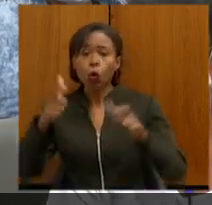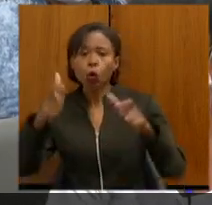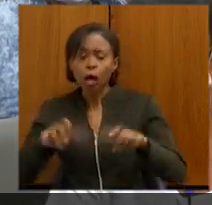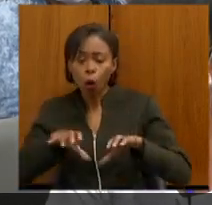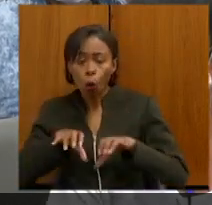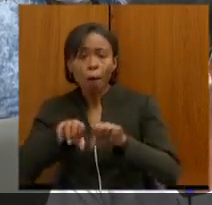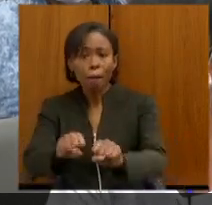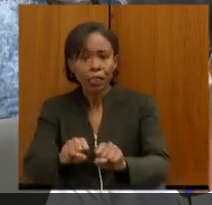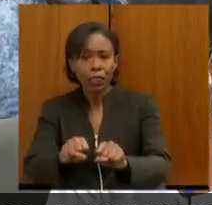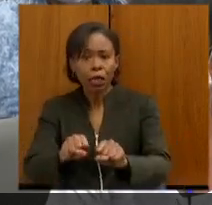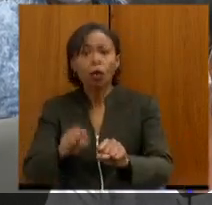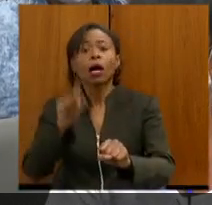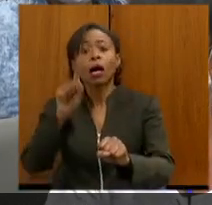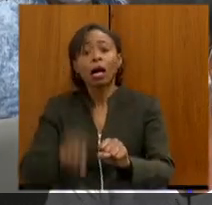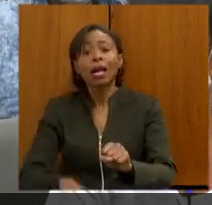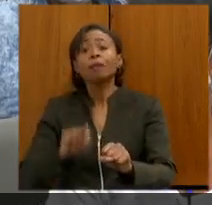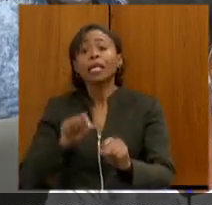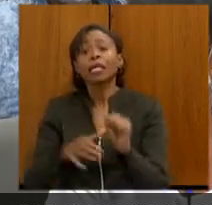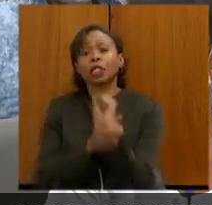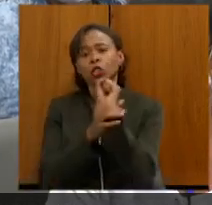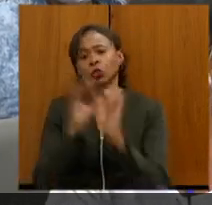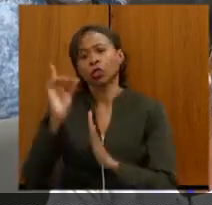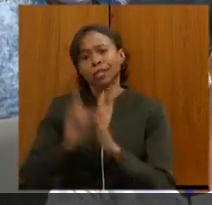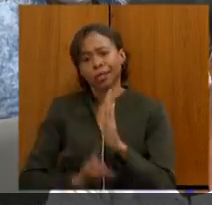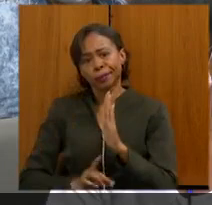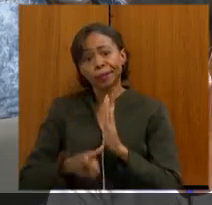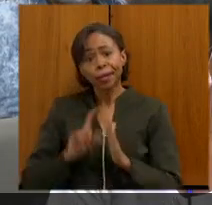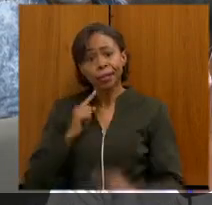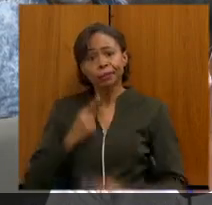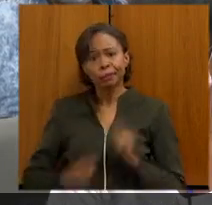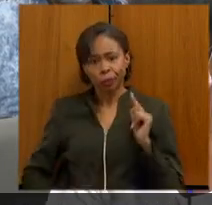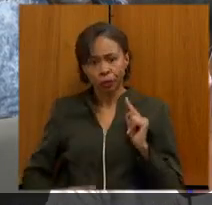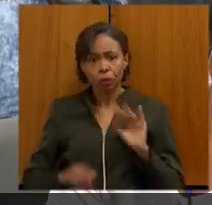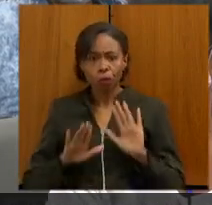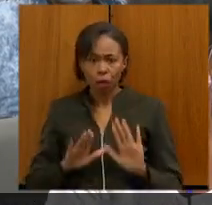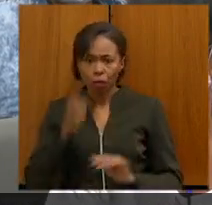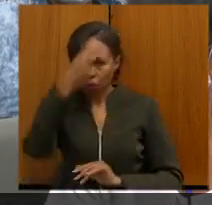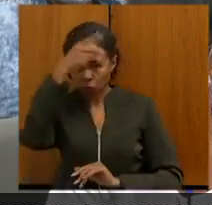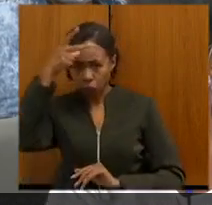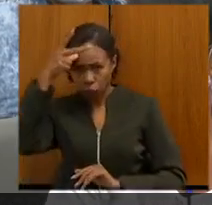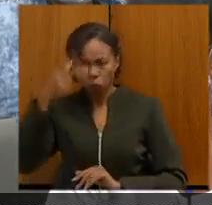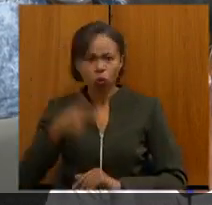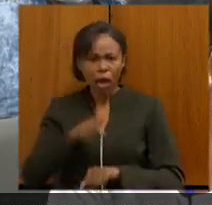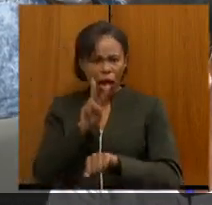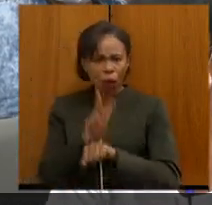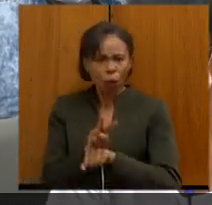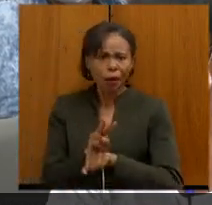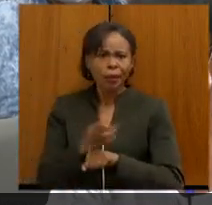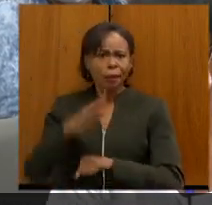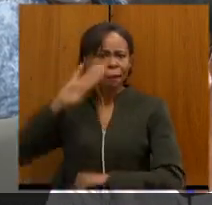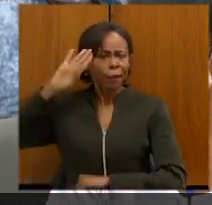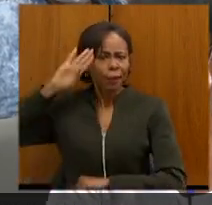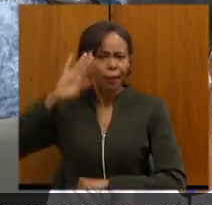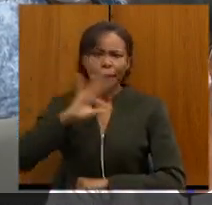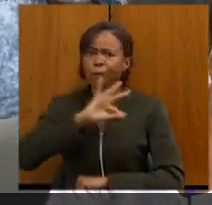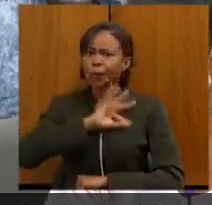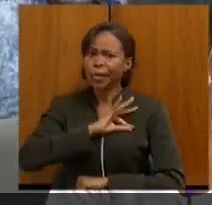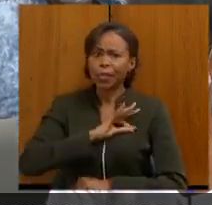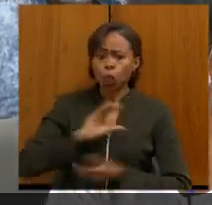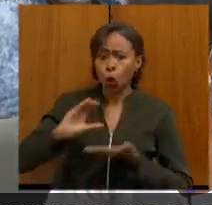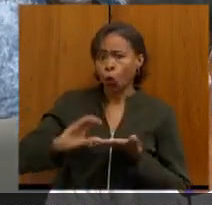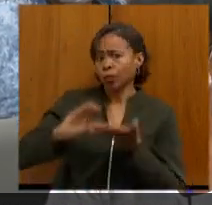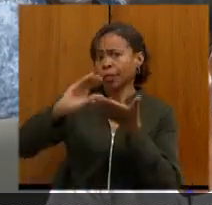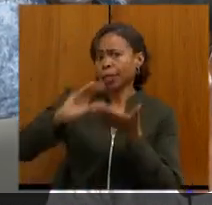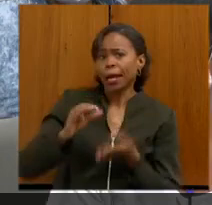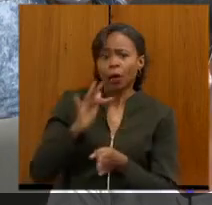ela levanta para garantir os direitos que estão sendo negados e quando vem a prefeitura vem a guarda vem a polícia vem o conselho bem